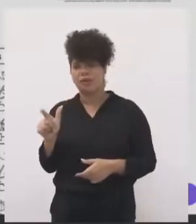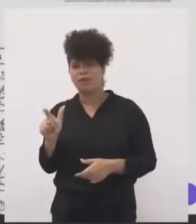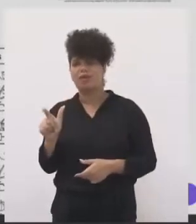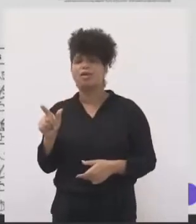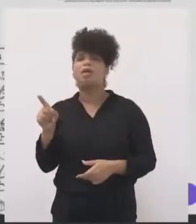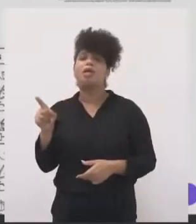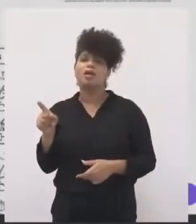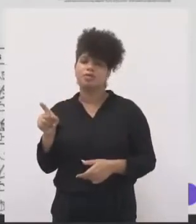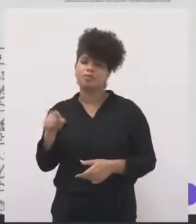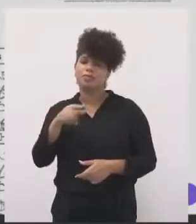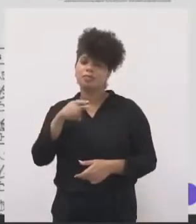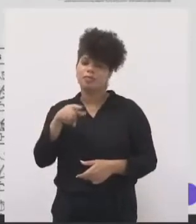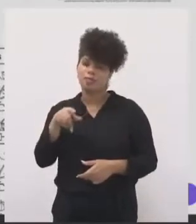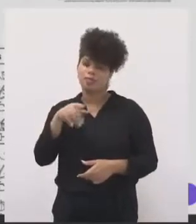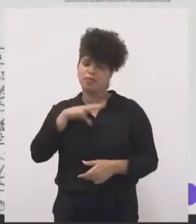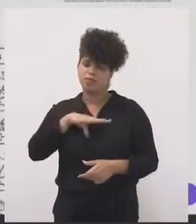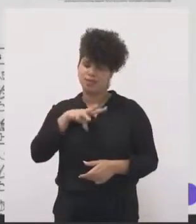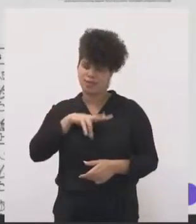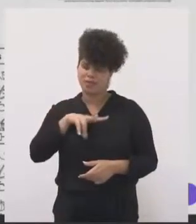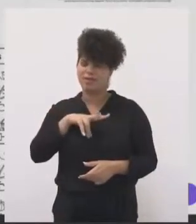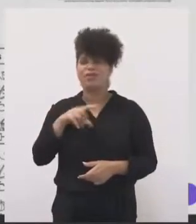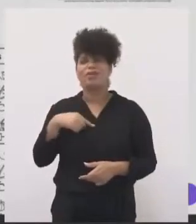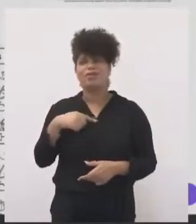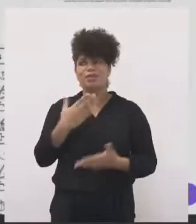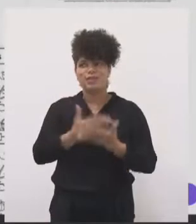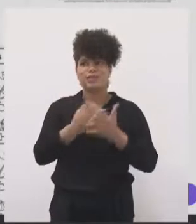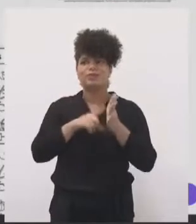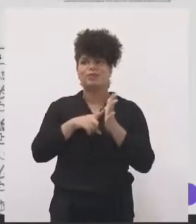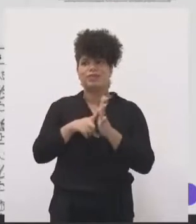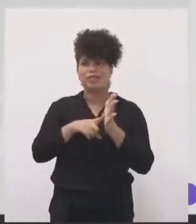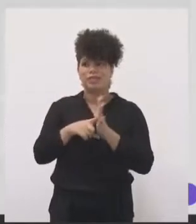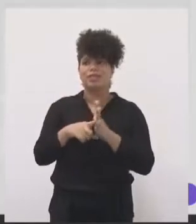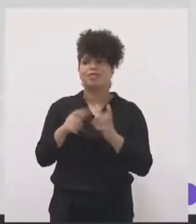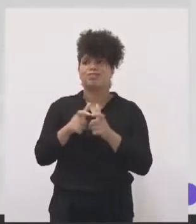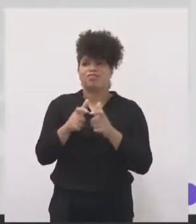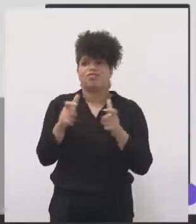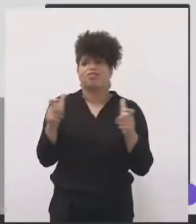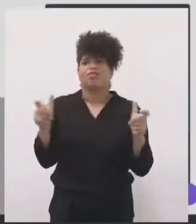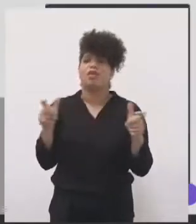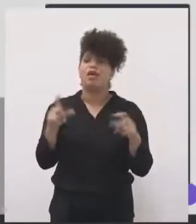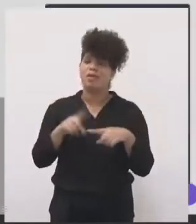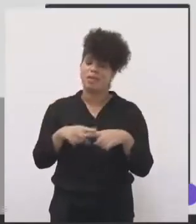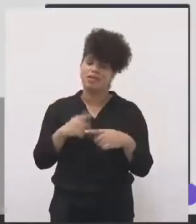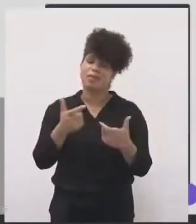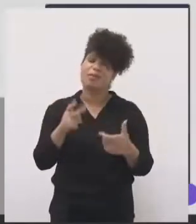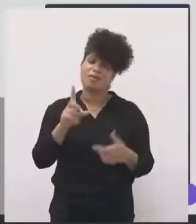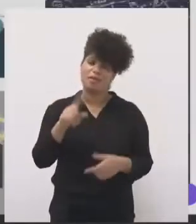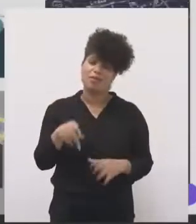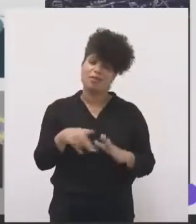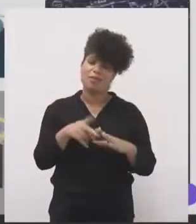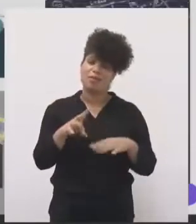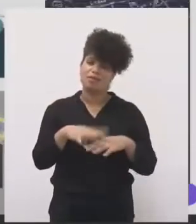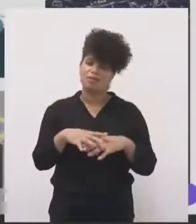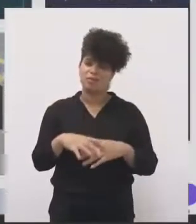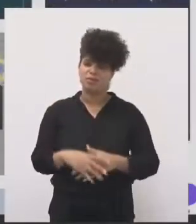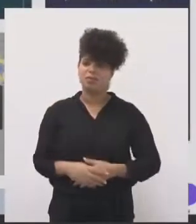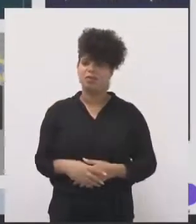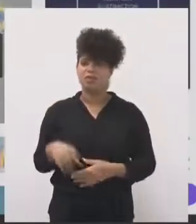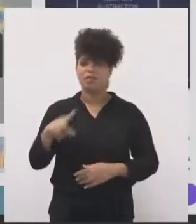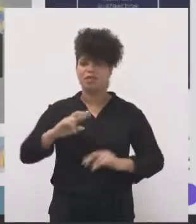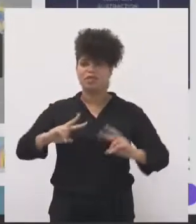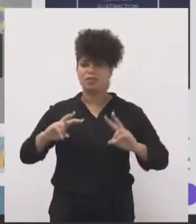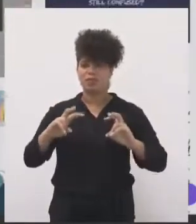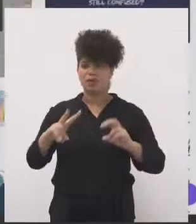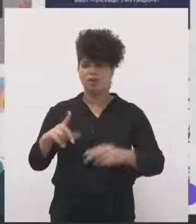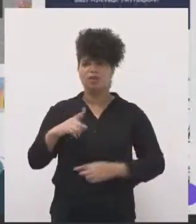para vencer essa diferença, tá? Mas ainda tem muito mais opções em inglês. Então, vai explorando.